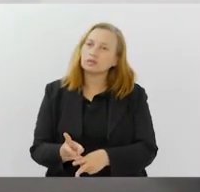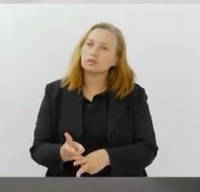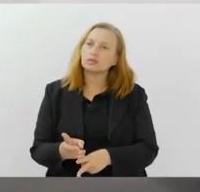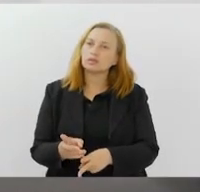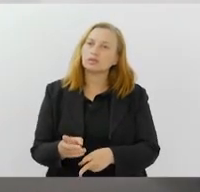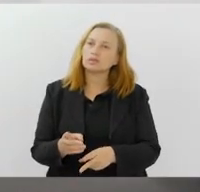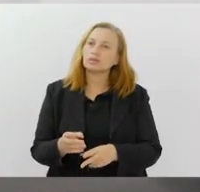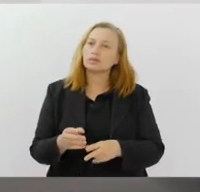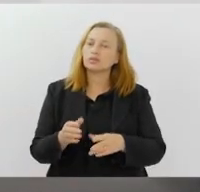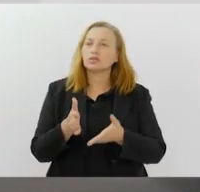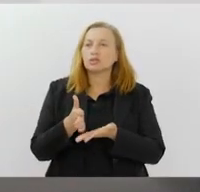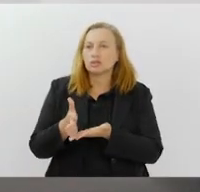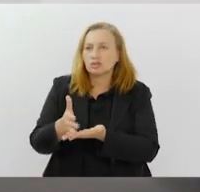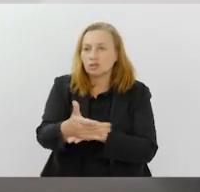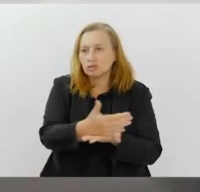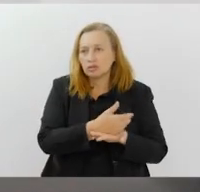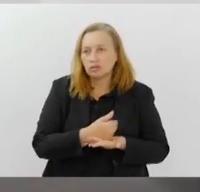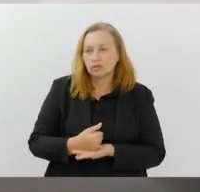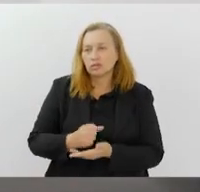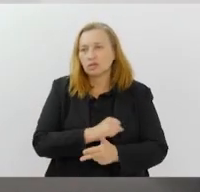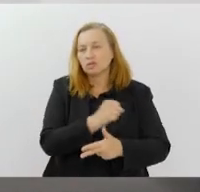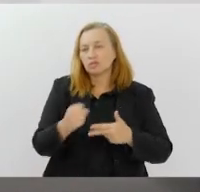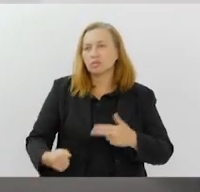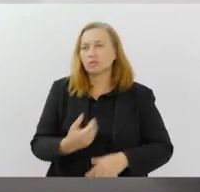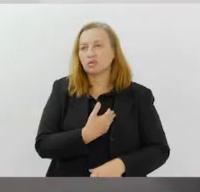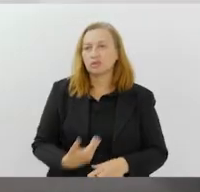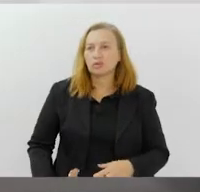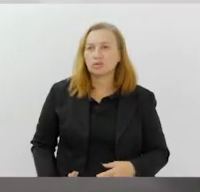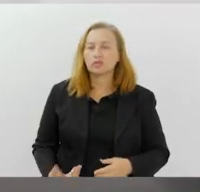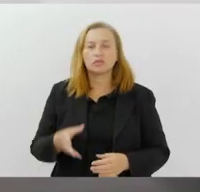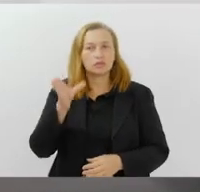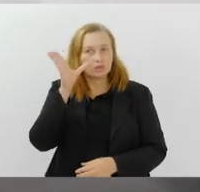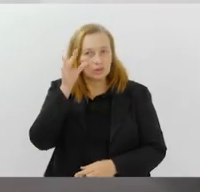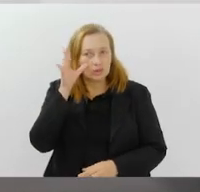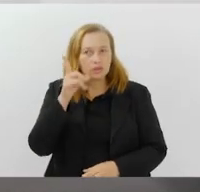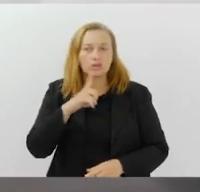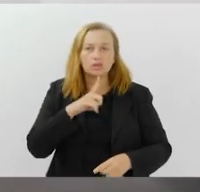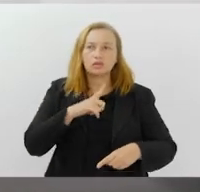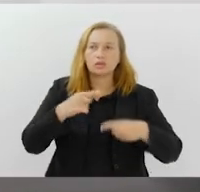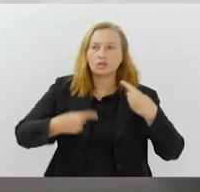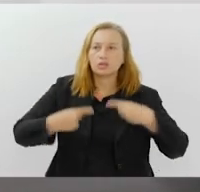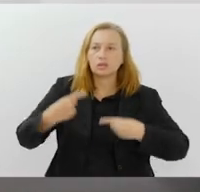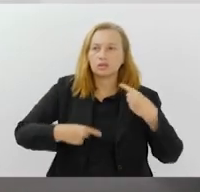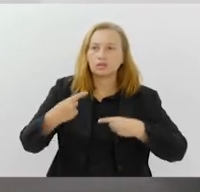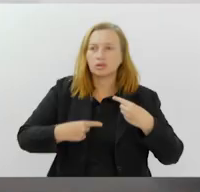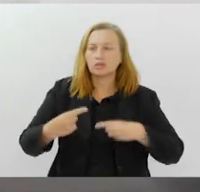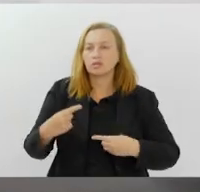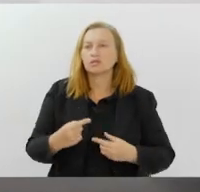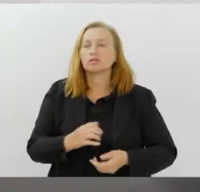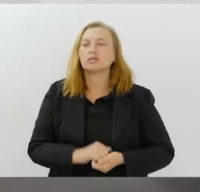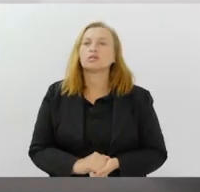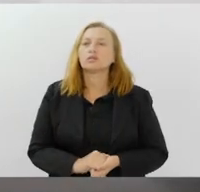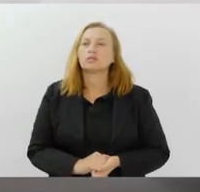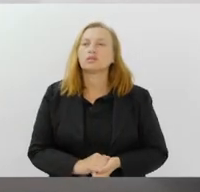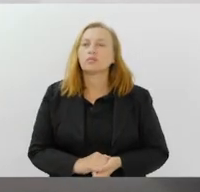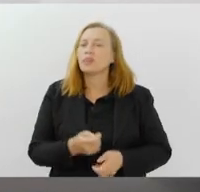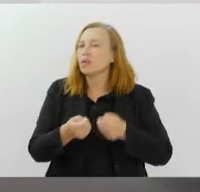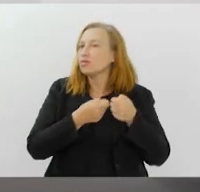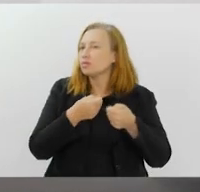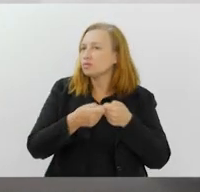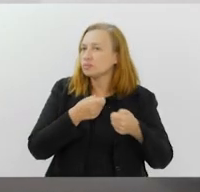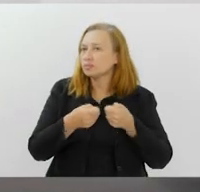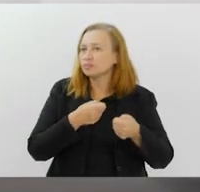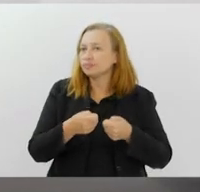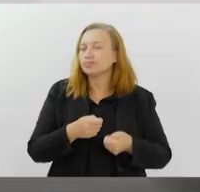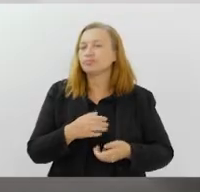dados biométricos pelo poder público nos interessa muito debater a governança desse dado o controle e